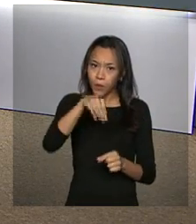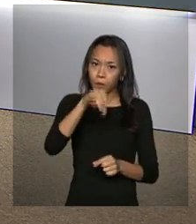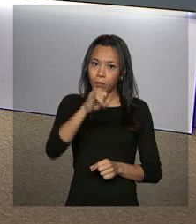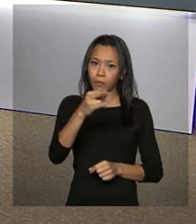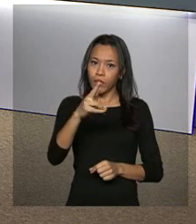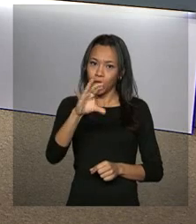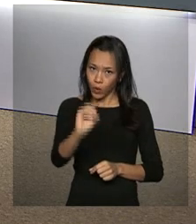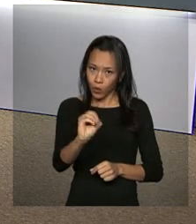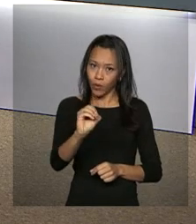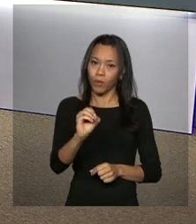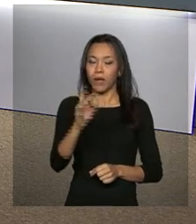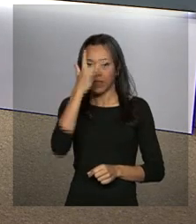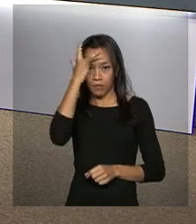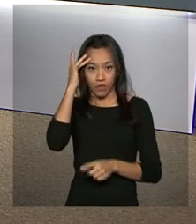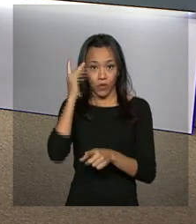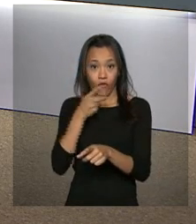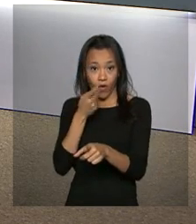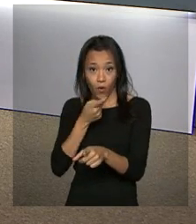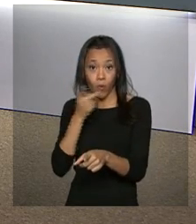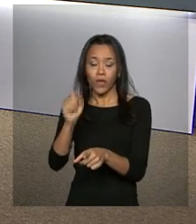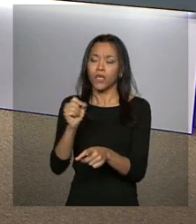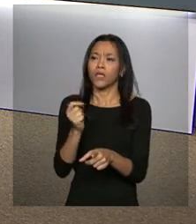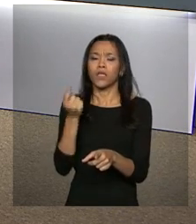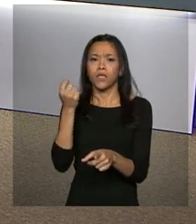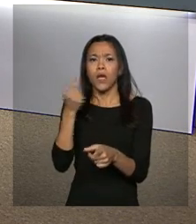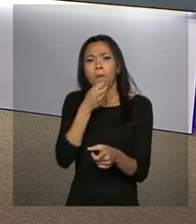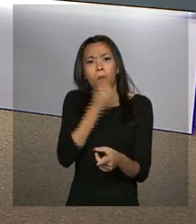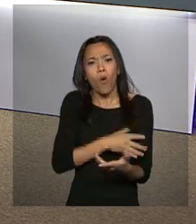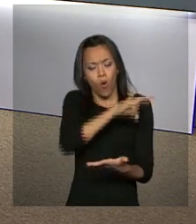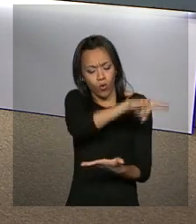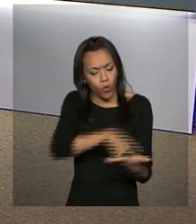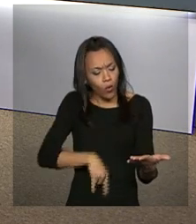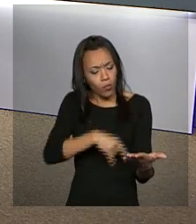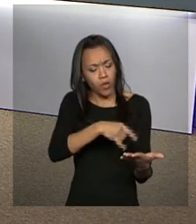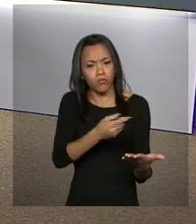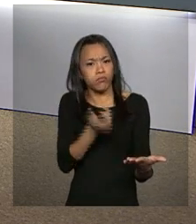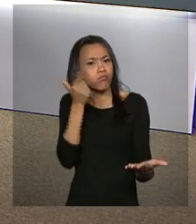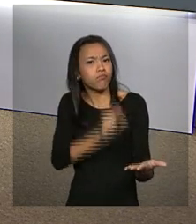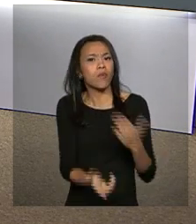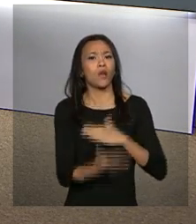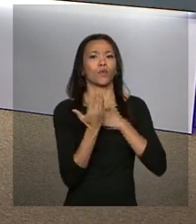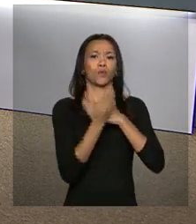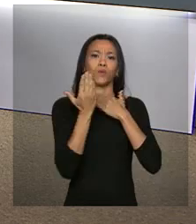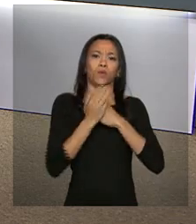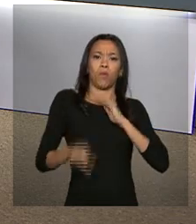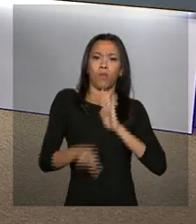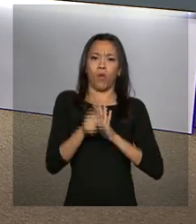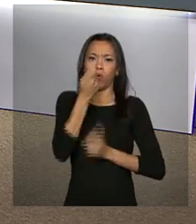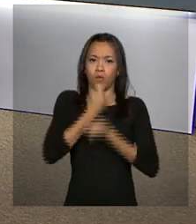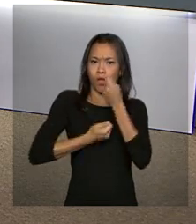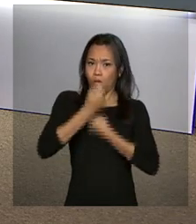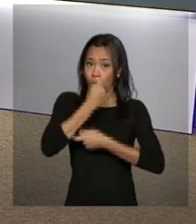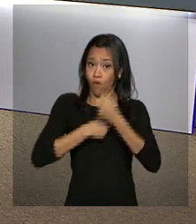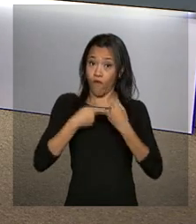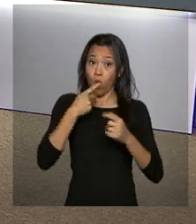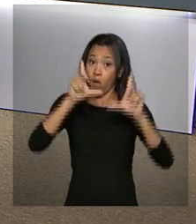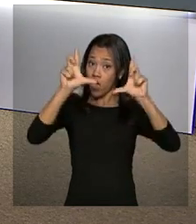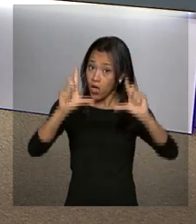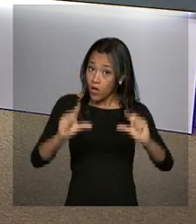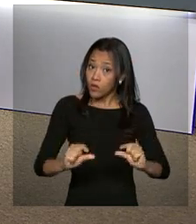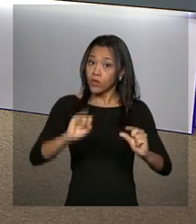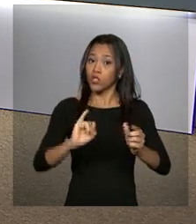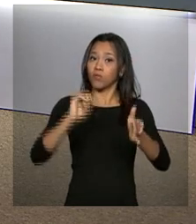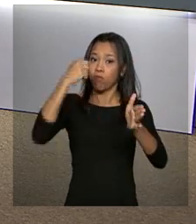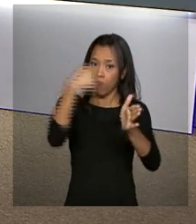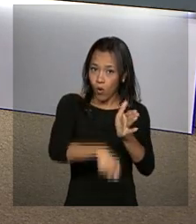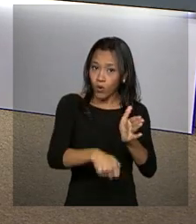Cruz destacou que a formalização traz inúmeras vantagens para quem tem o próprio negócio. Ele destacou a redução dos impostos, que